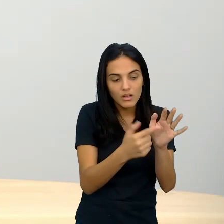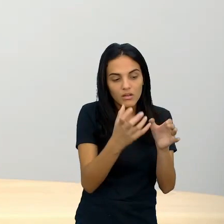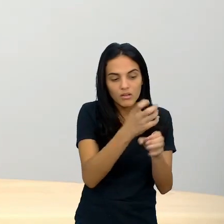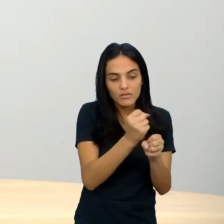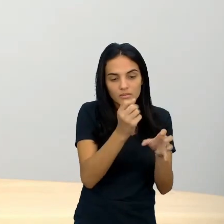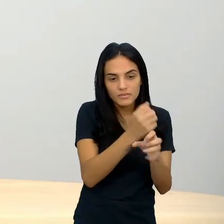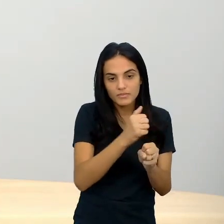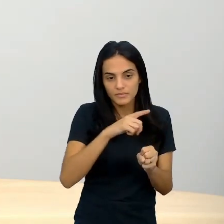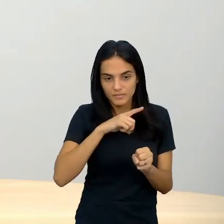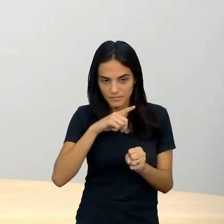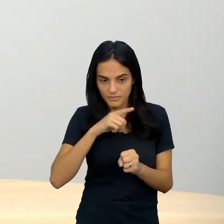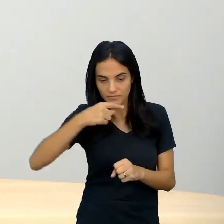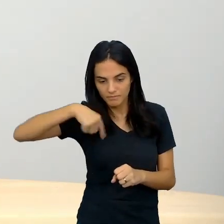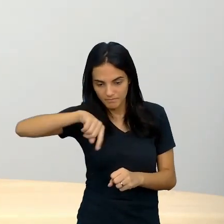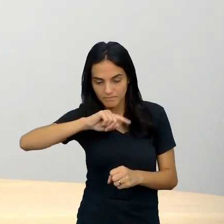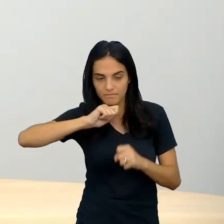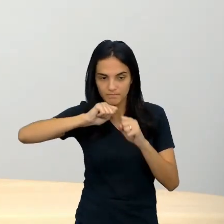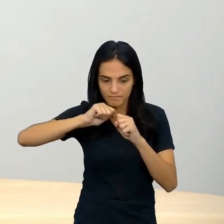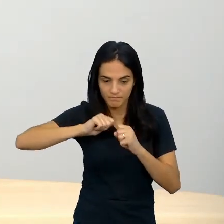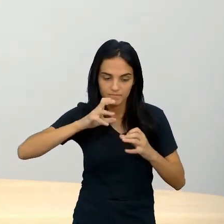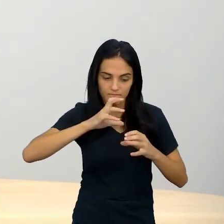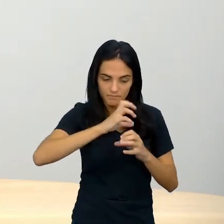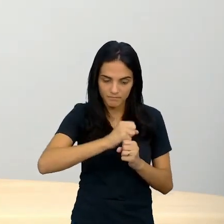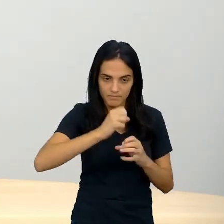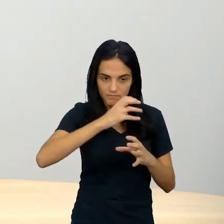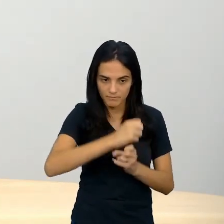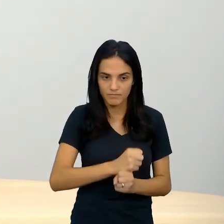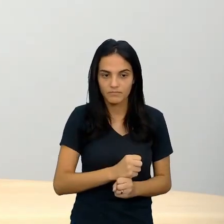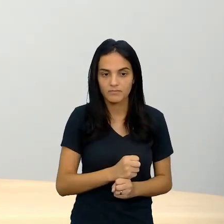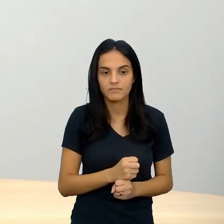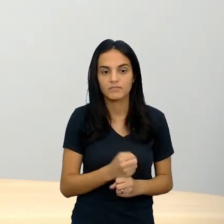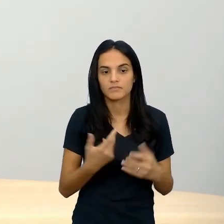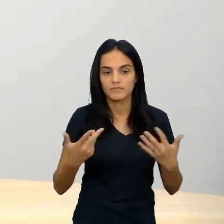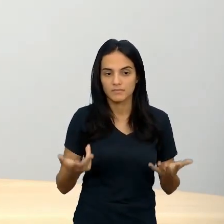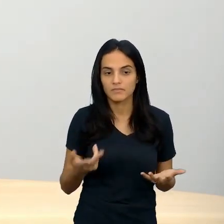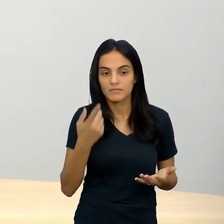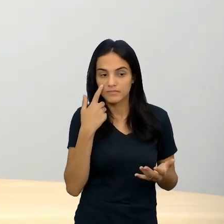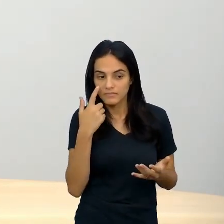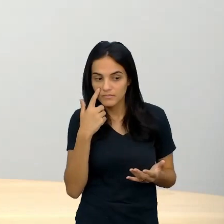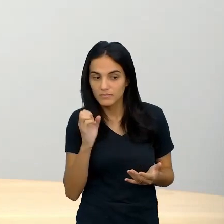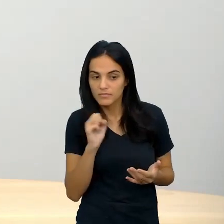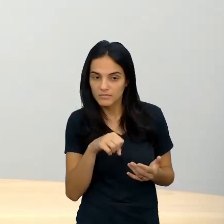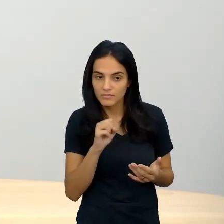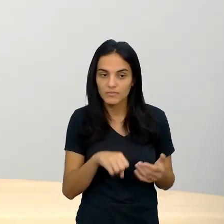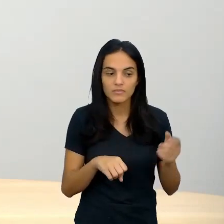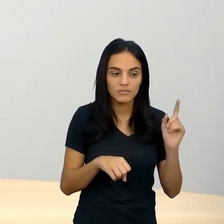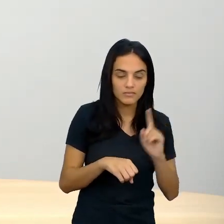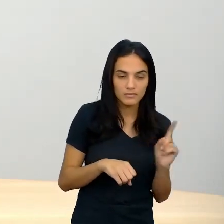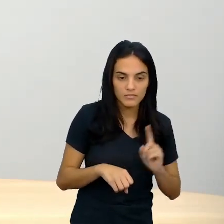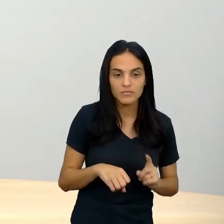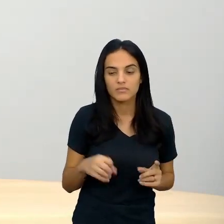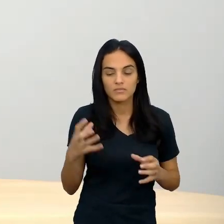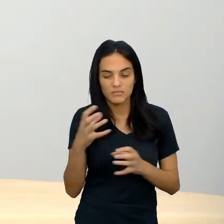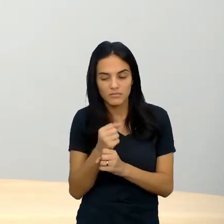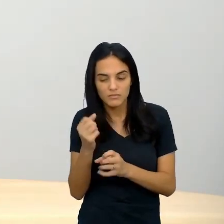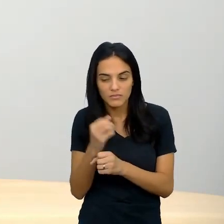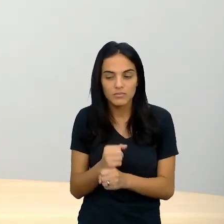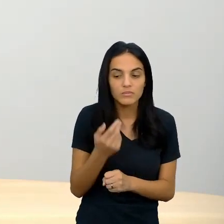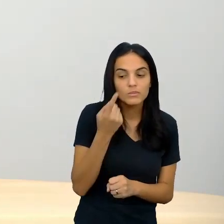cálculos que tem lá. Então, a gente fazia os cálculos de pé direito, fazia coisa para ver se estava adequado, fazia as medições